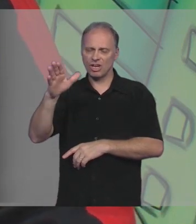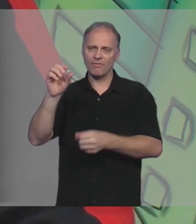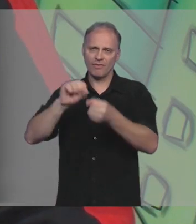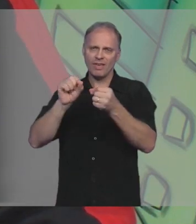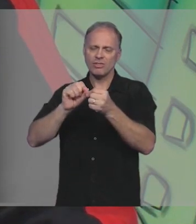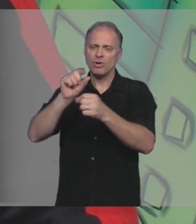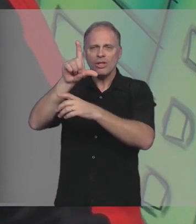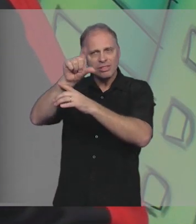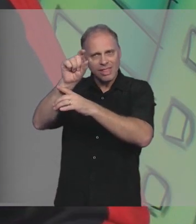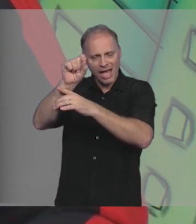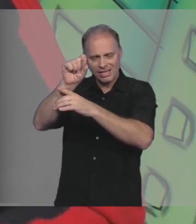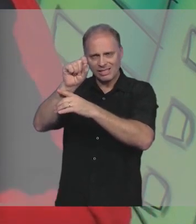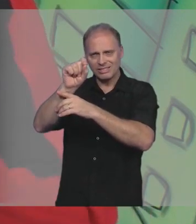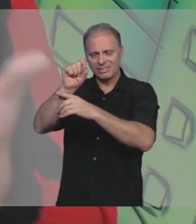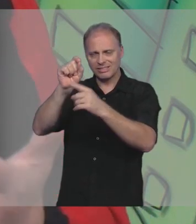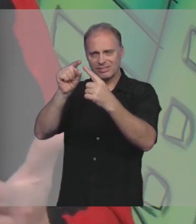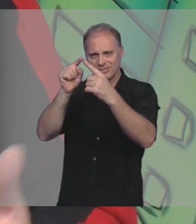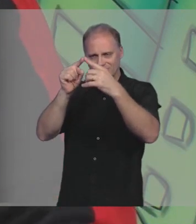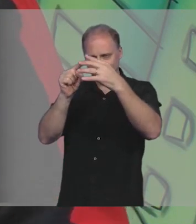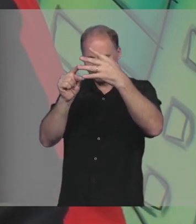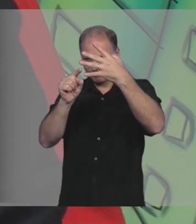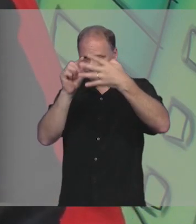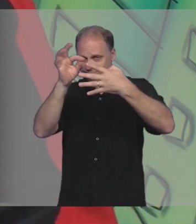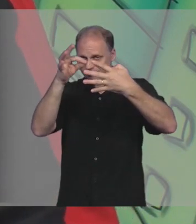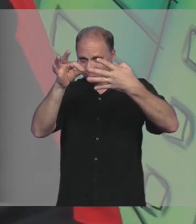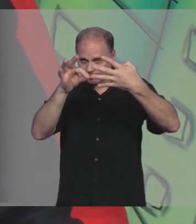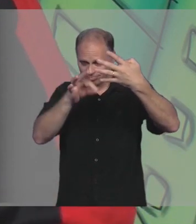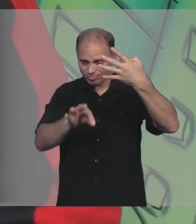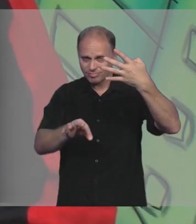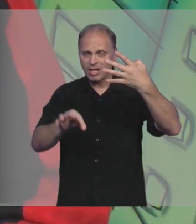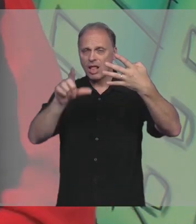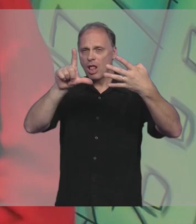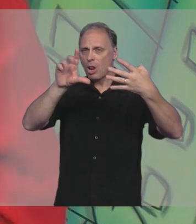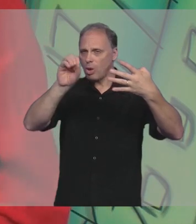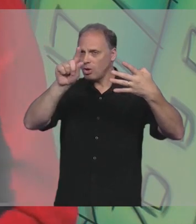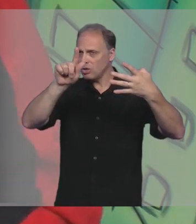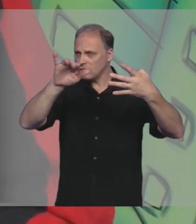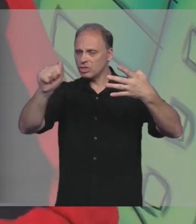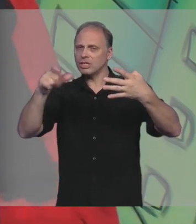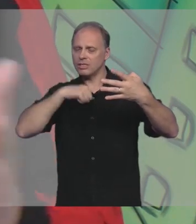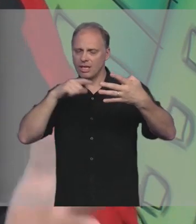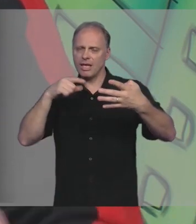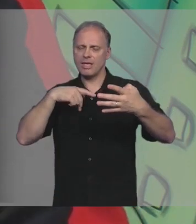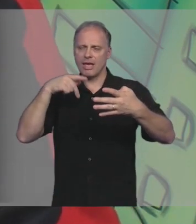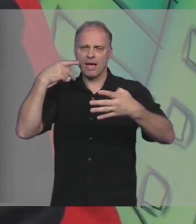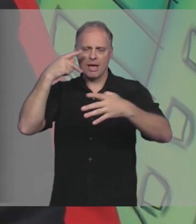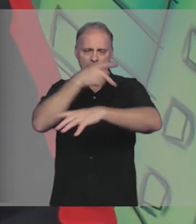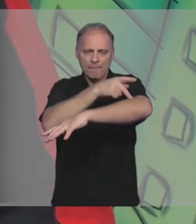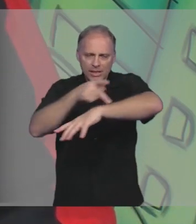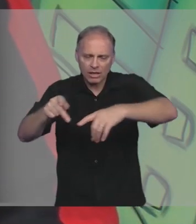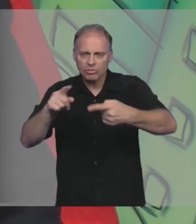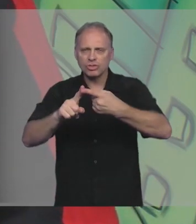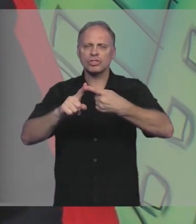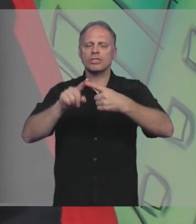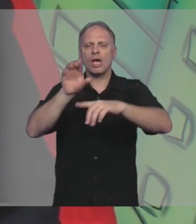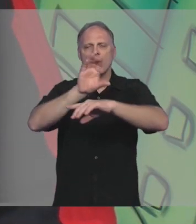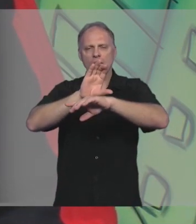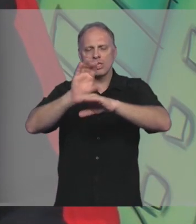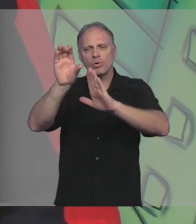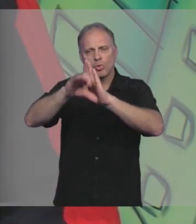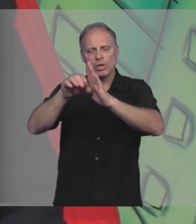10 competências que devem ser desenvolvidas no ensino médio. A lógica, então, permanece pedagogia e currículo por